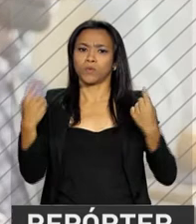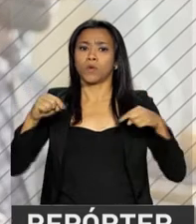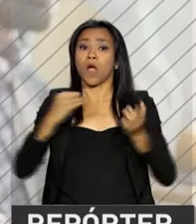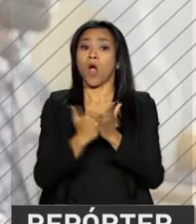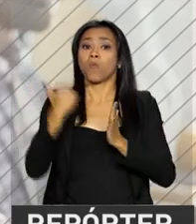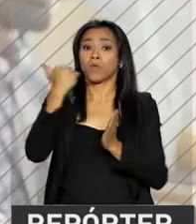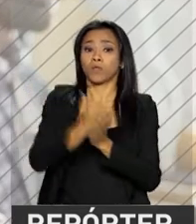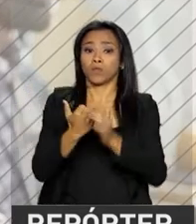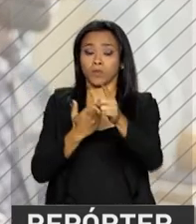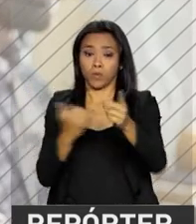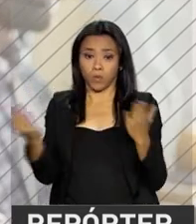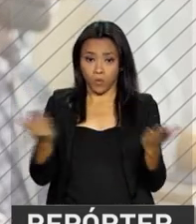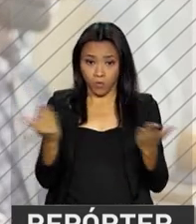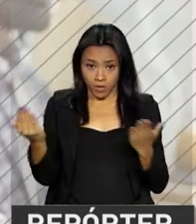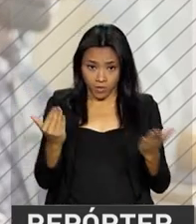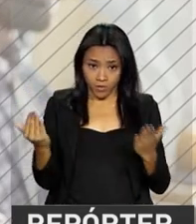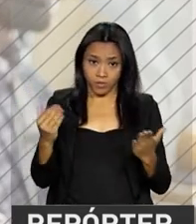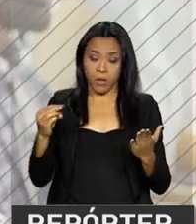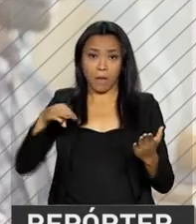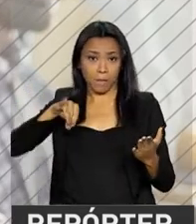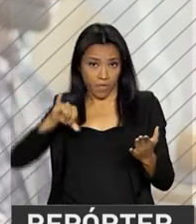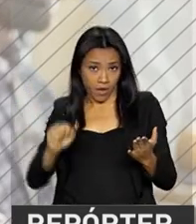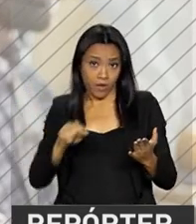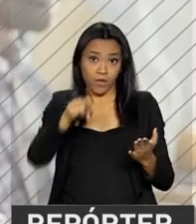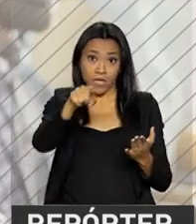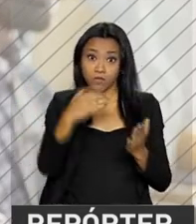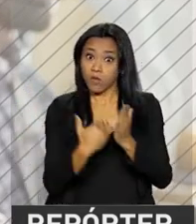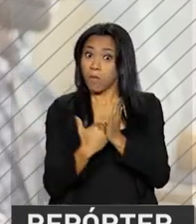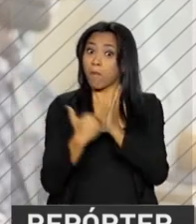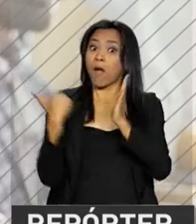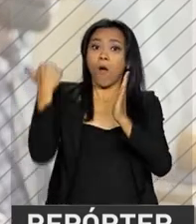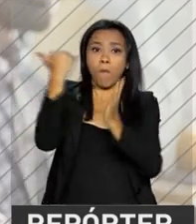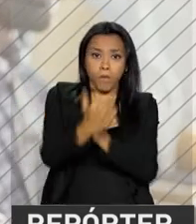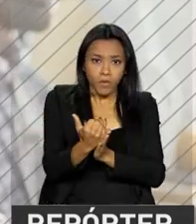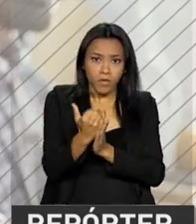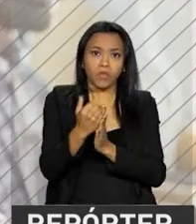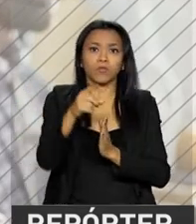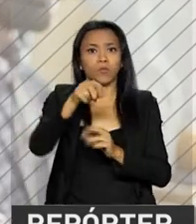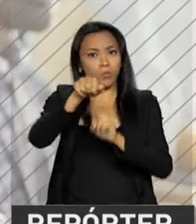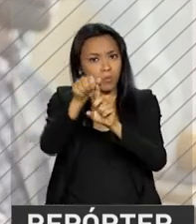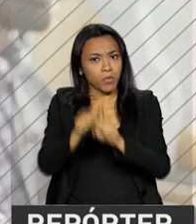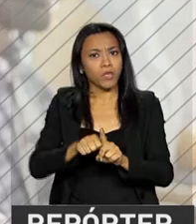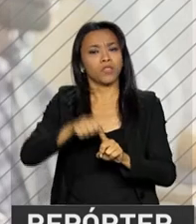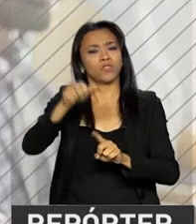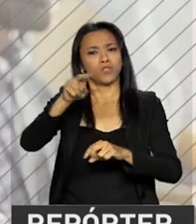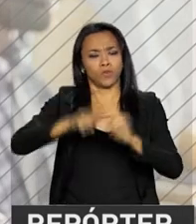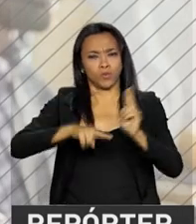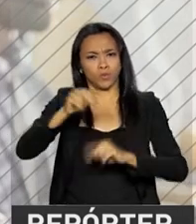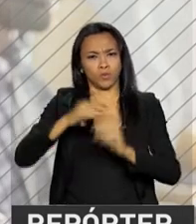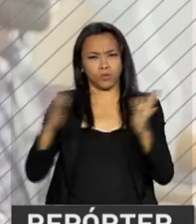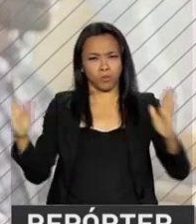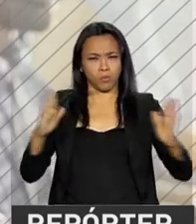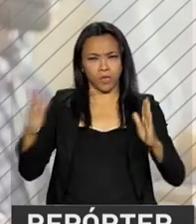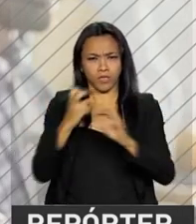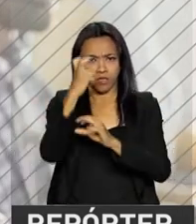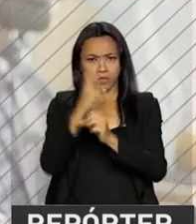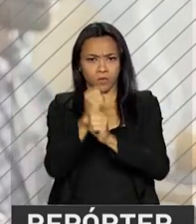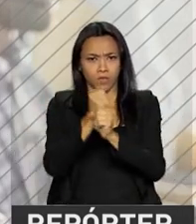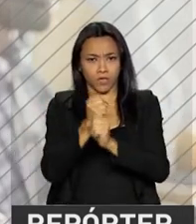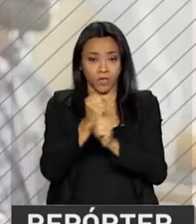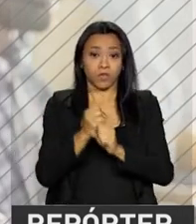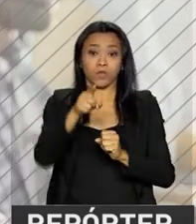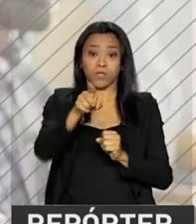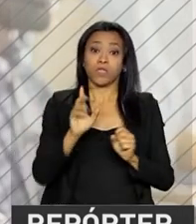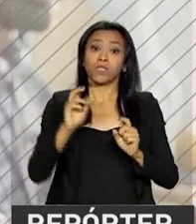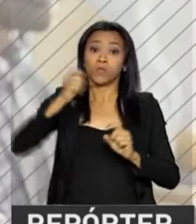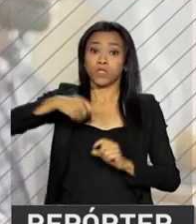1,3% em junho, se comparado a maio. Esse foi o maior aumento no setor para o mês de junho nos últimos 5 anos. O setor encerrou o